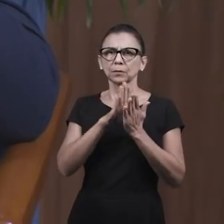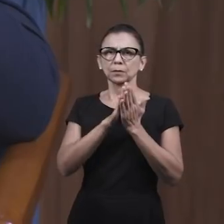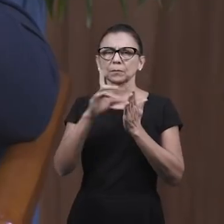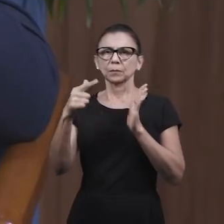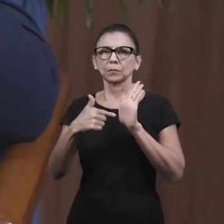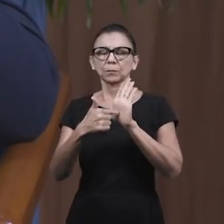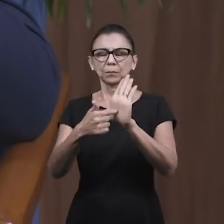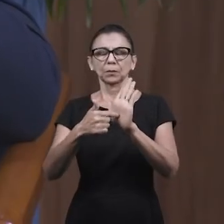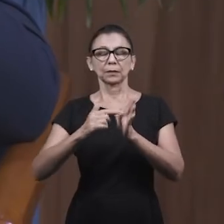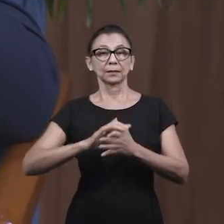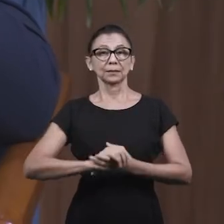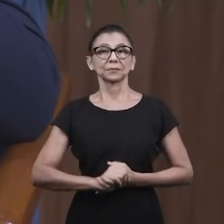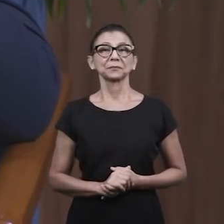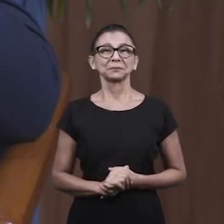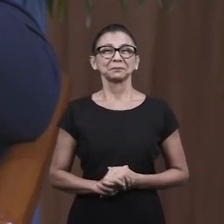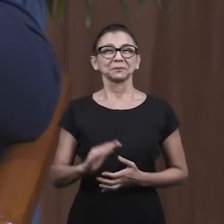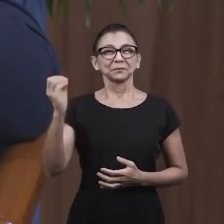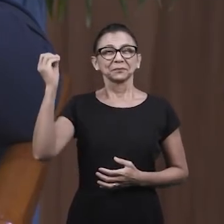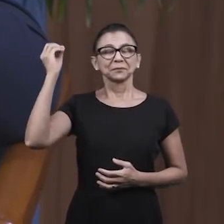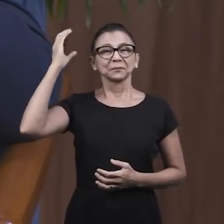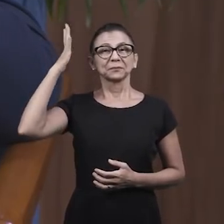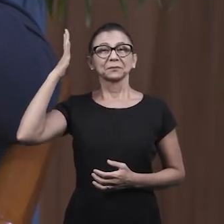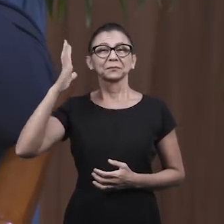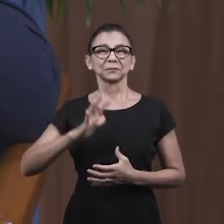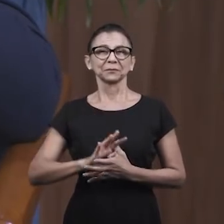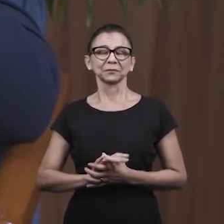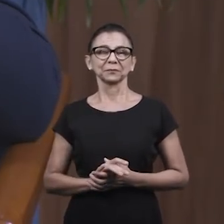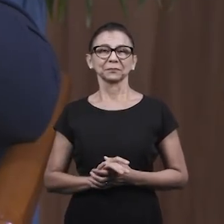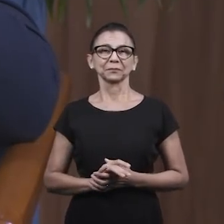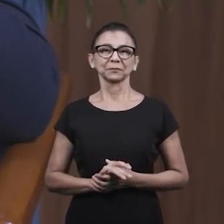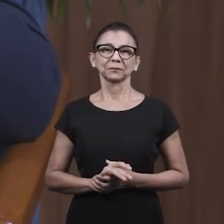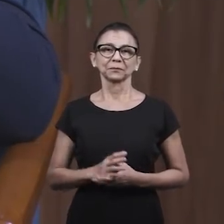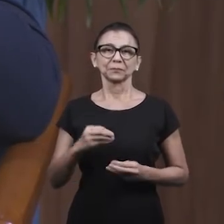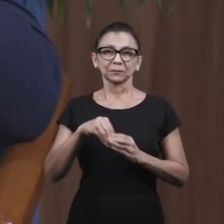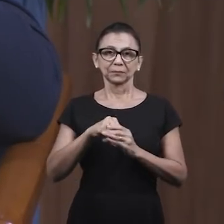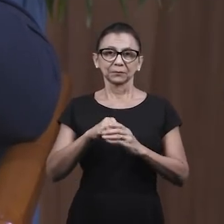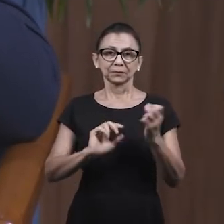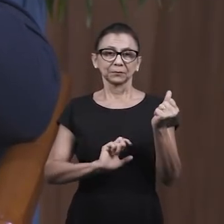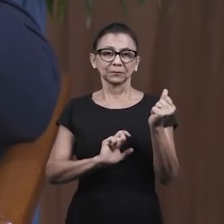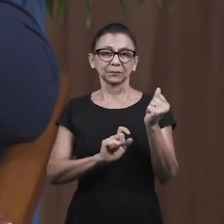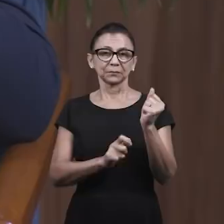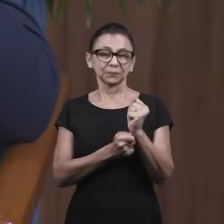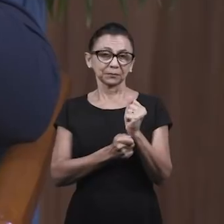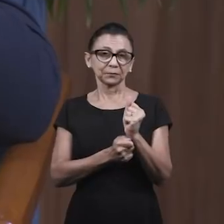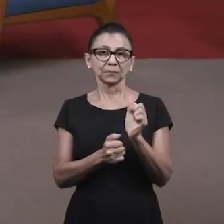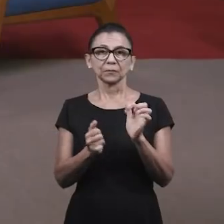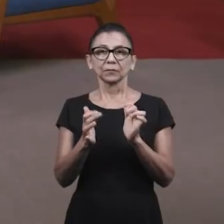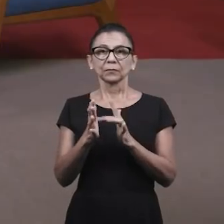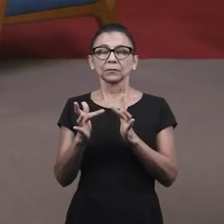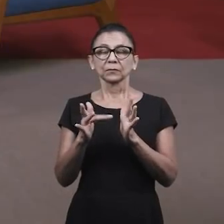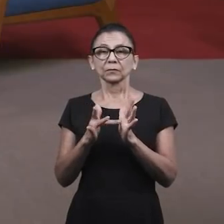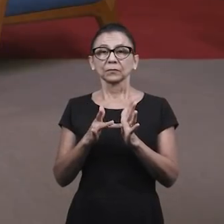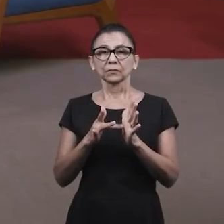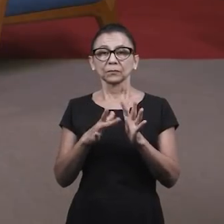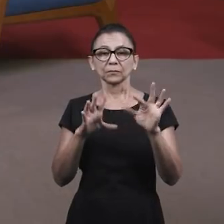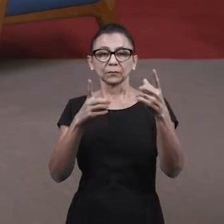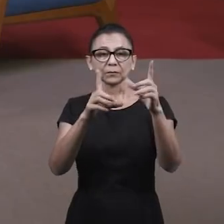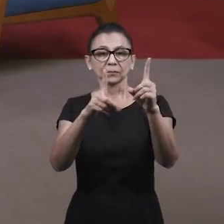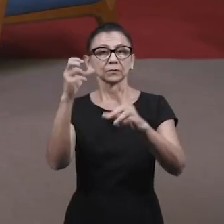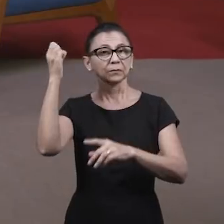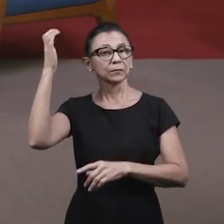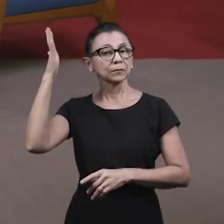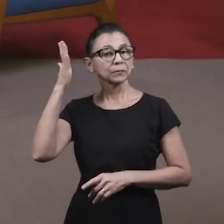é elucidar, é abrir os olhos ao homem para conhecer aquilo que estava oculto. Há algo em oculto